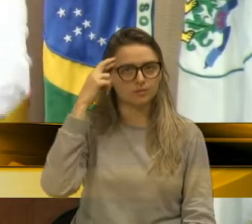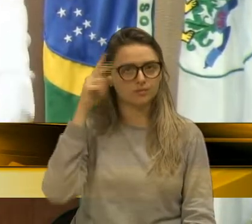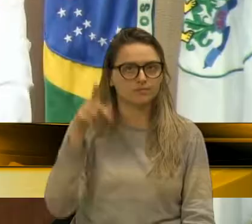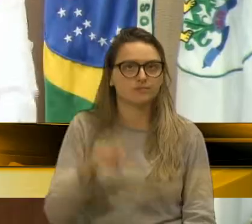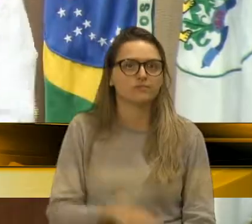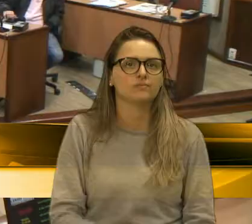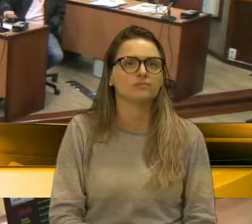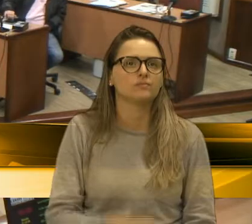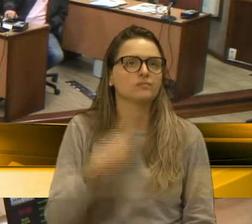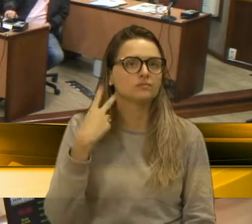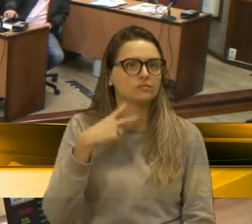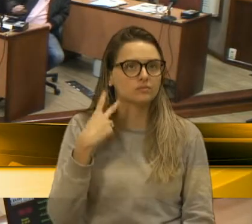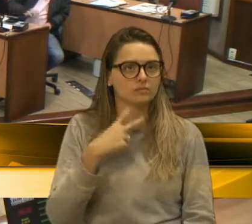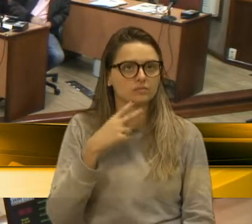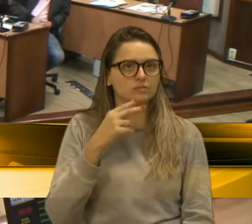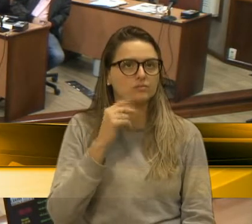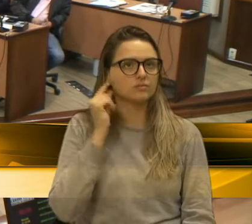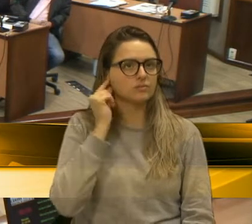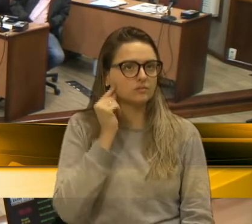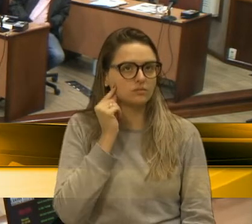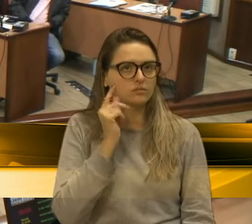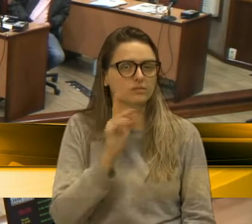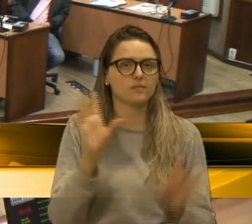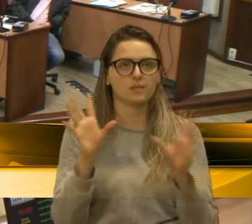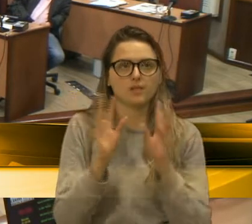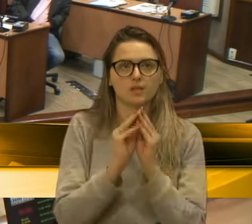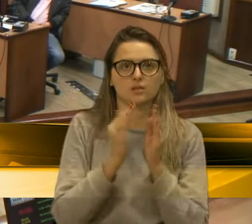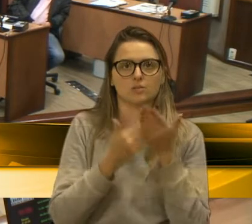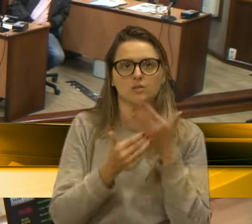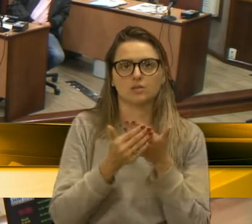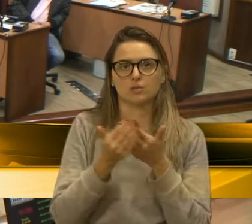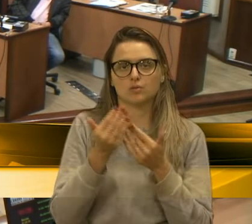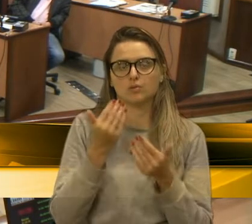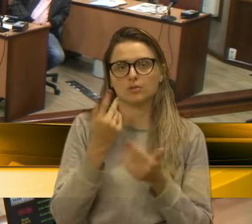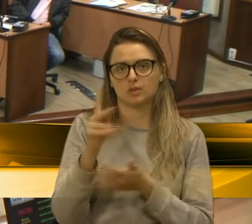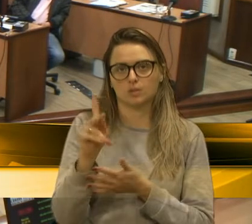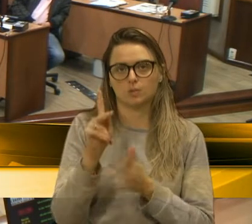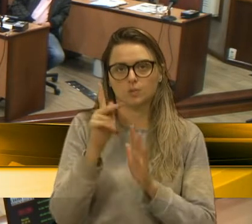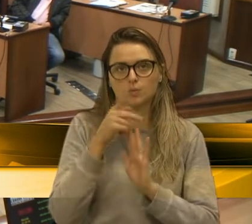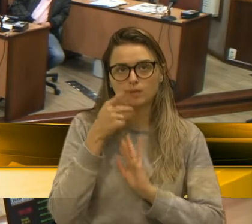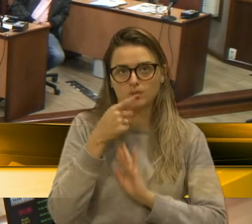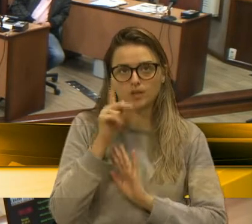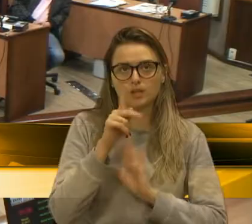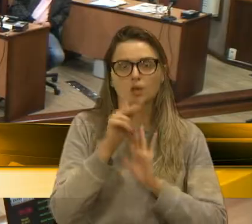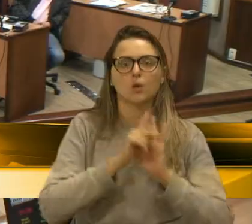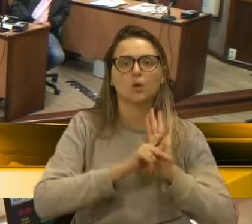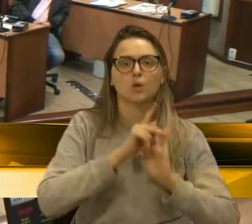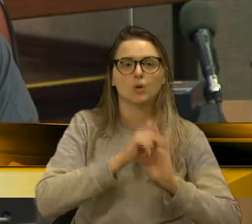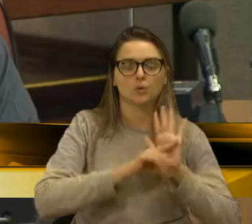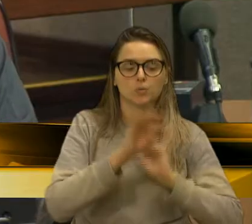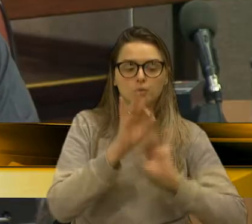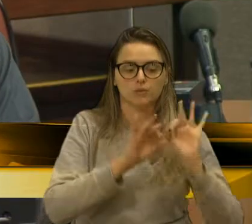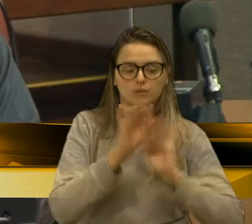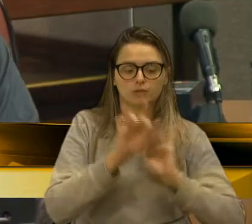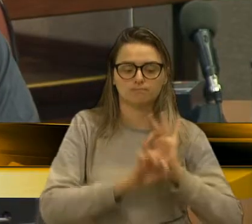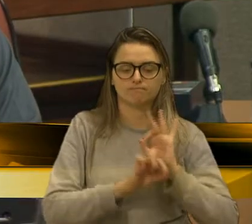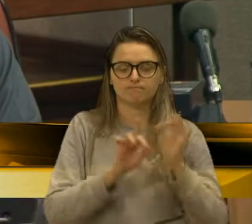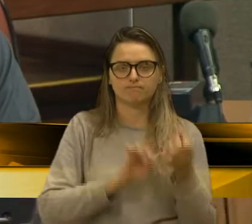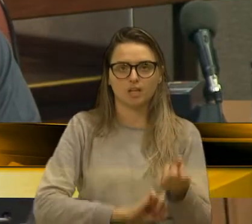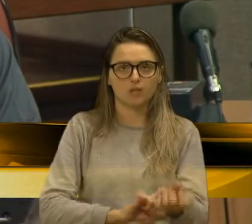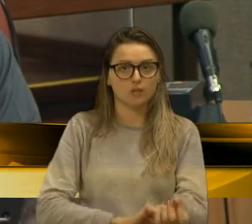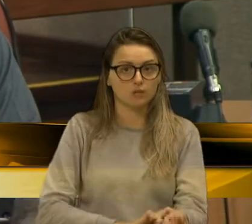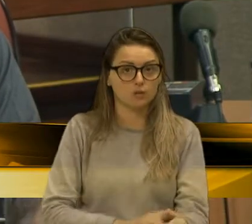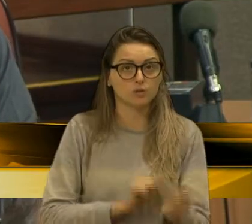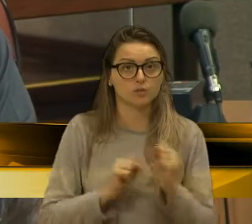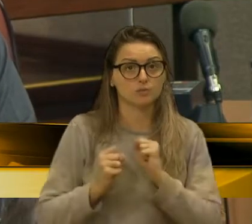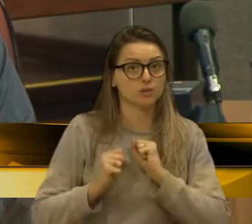Vereador Arlindo Bandeira, resumindo a sua manifestação, esse projeto é uma angústia, uma aflição dos servidores